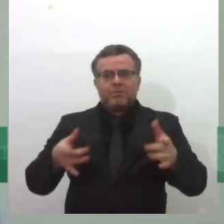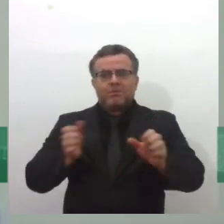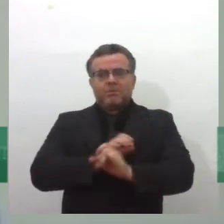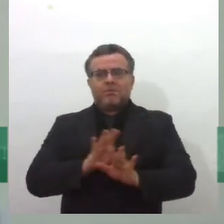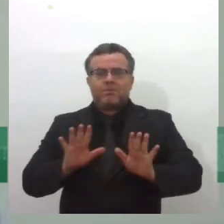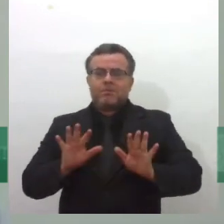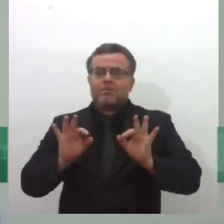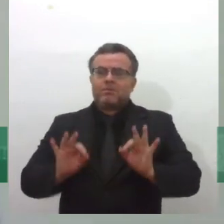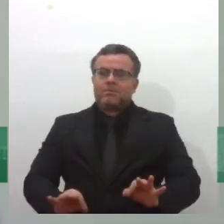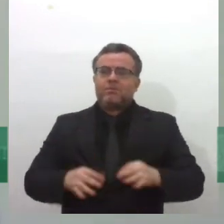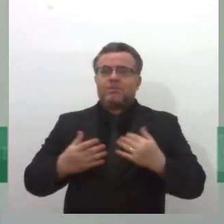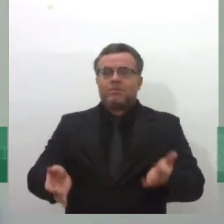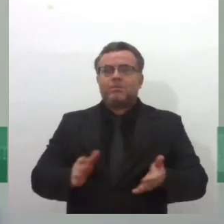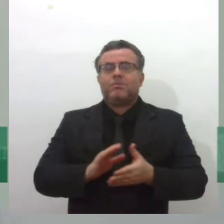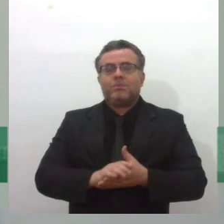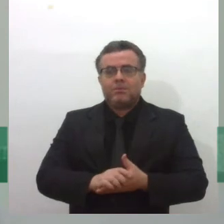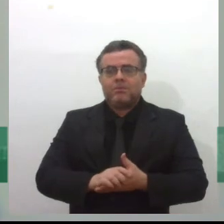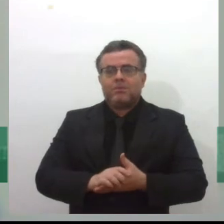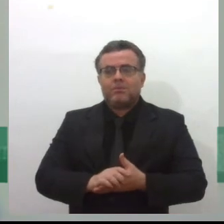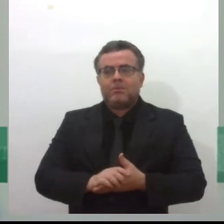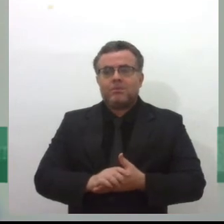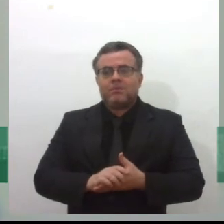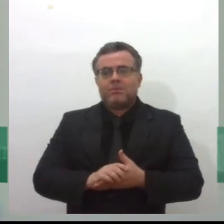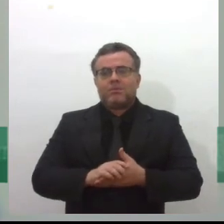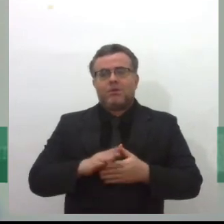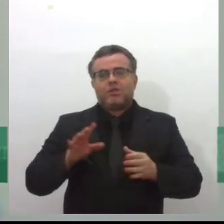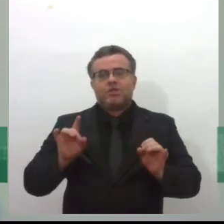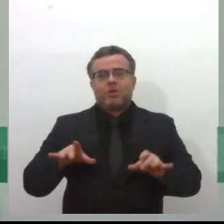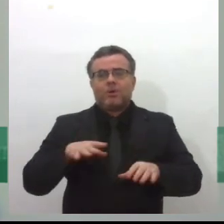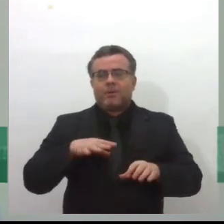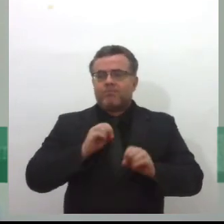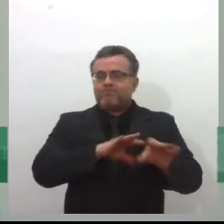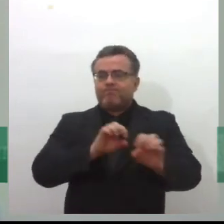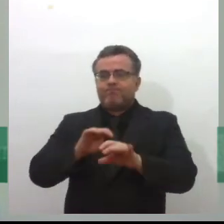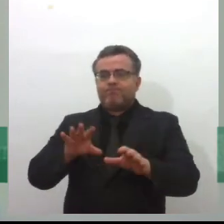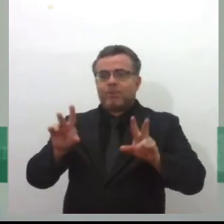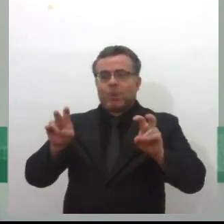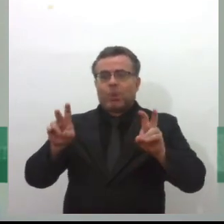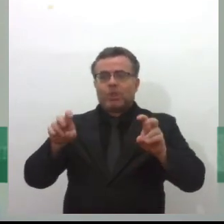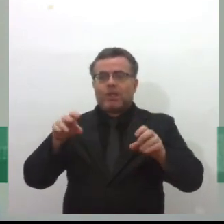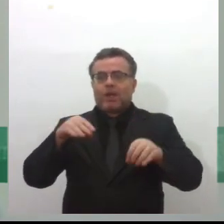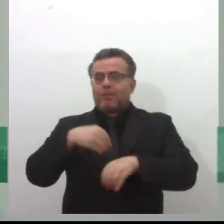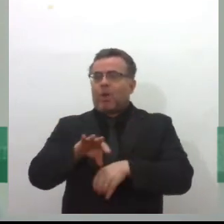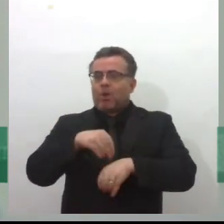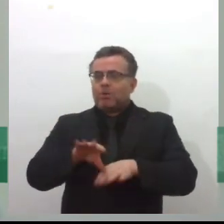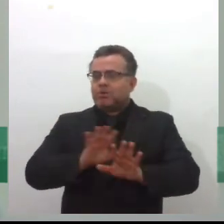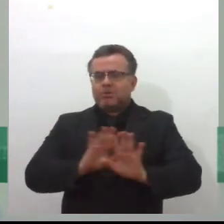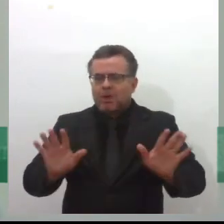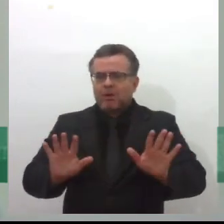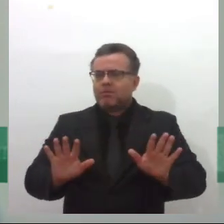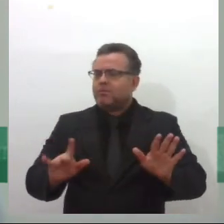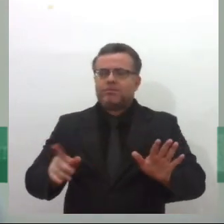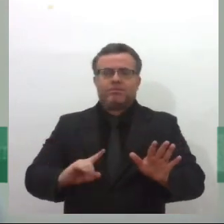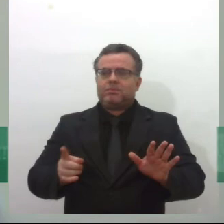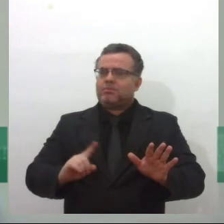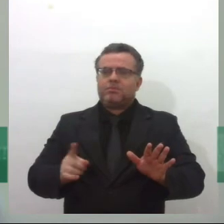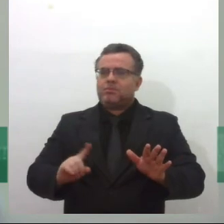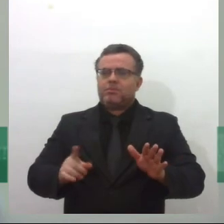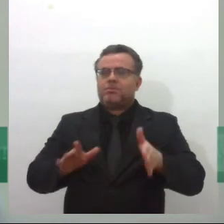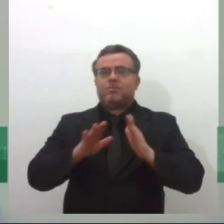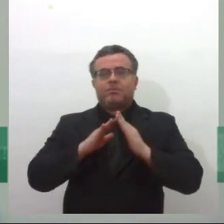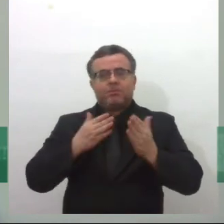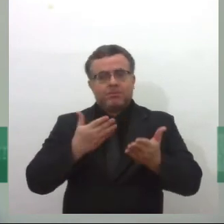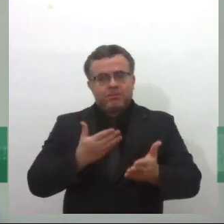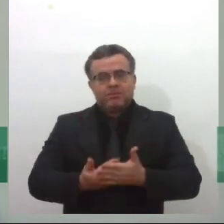local somente de transmissão de conteúdos. A escola não é local somente para aprender os conteúdos, né, aquele conhecimento